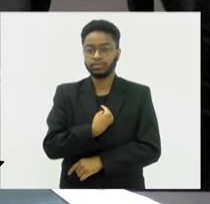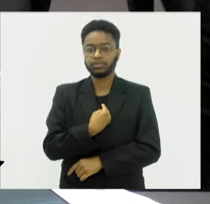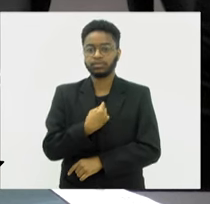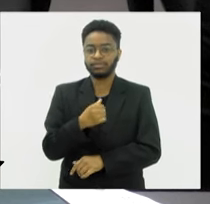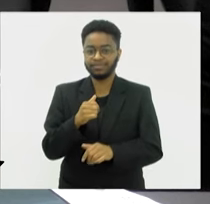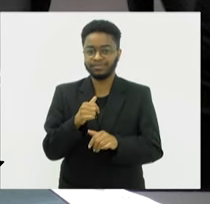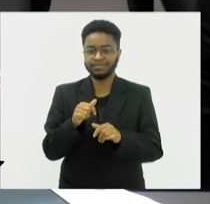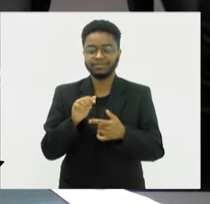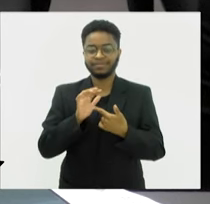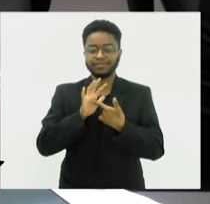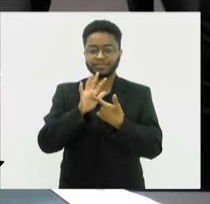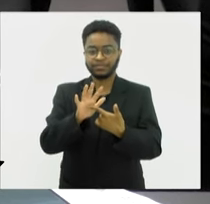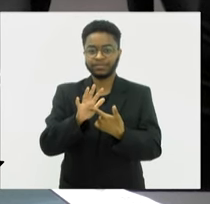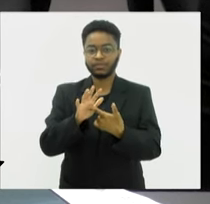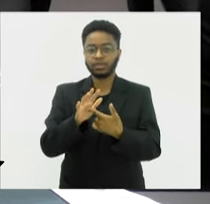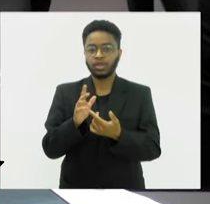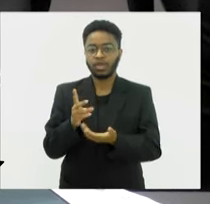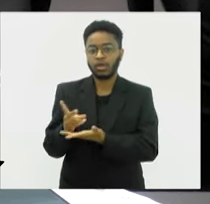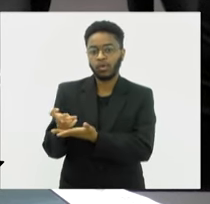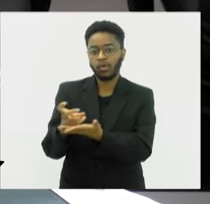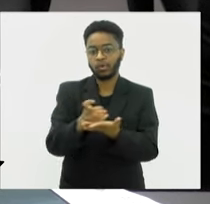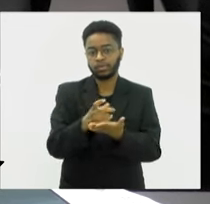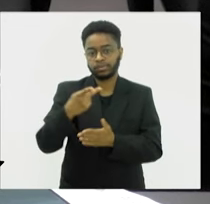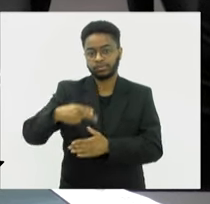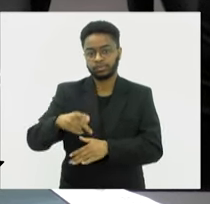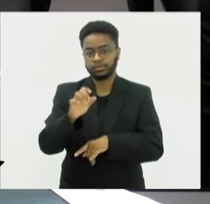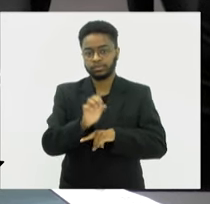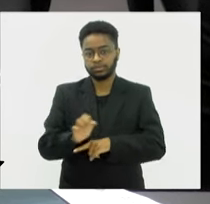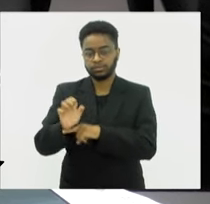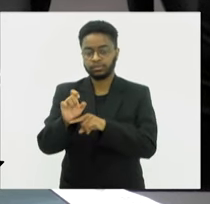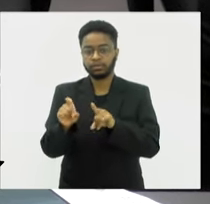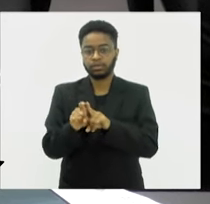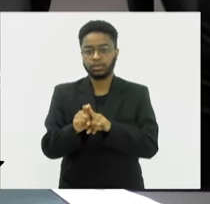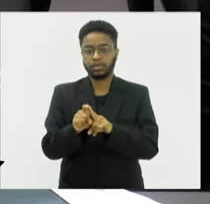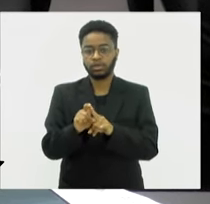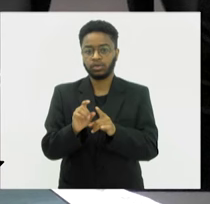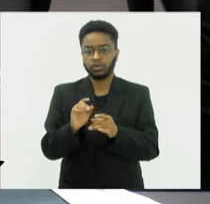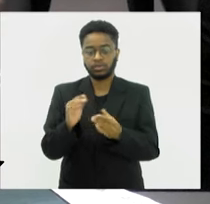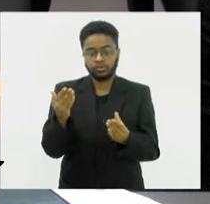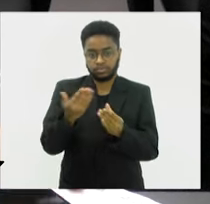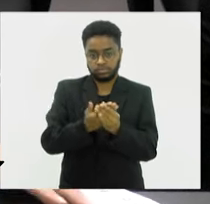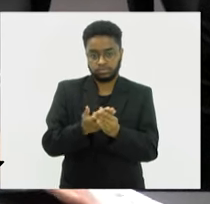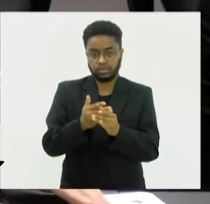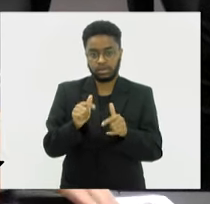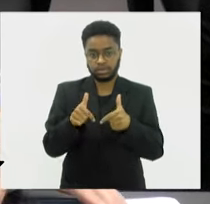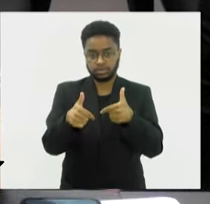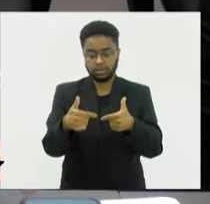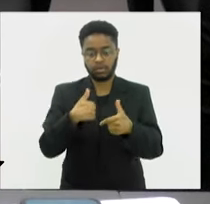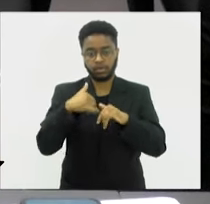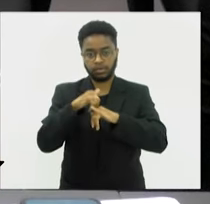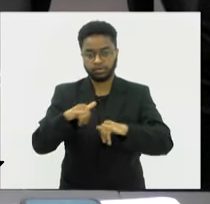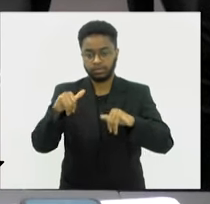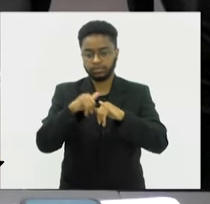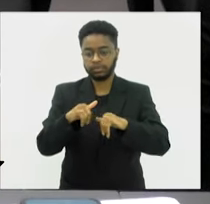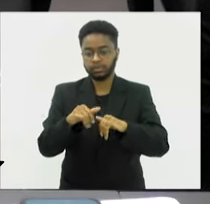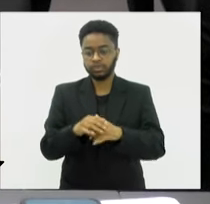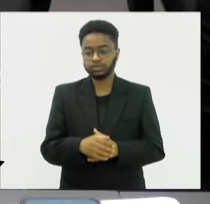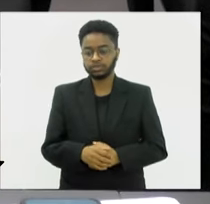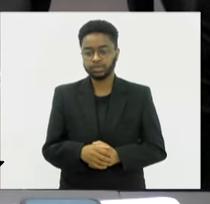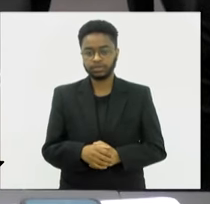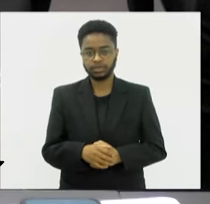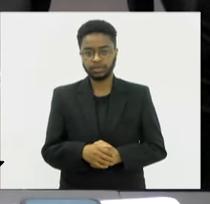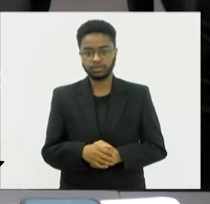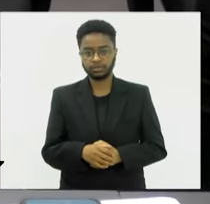Tributário do Estado. Então, ajuizamos a ação... E eu estou só comunicando a excelência, porque essa é uma das